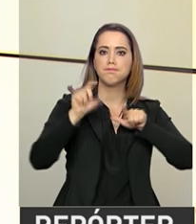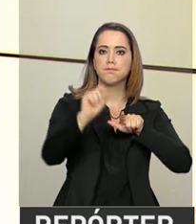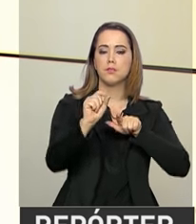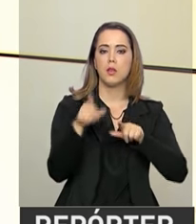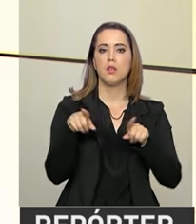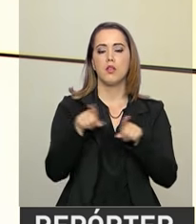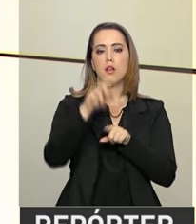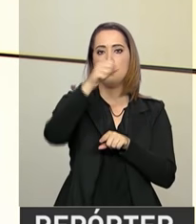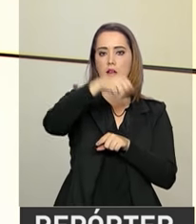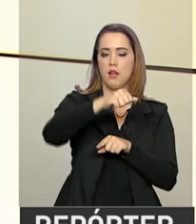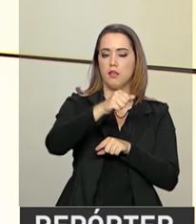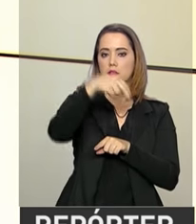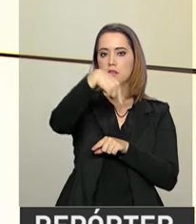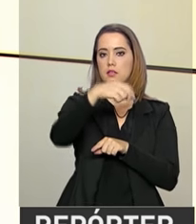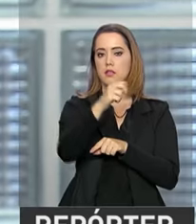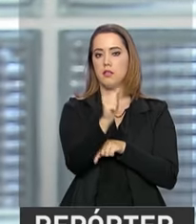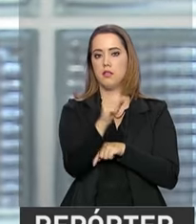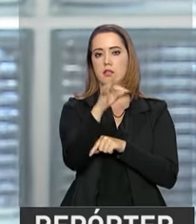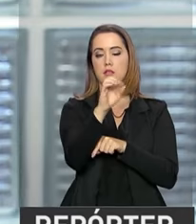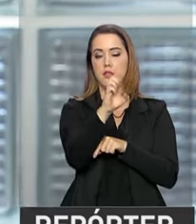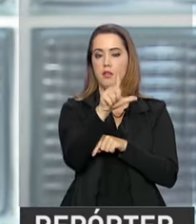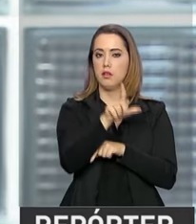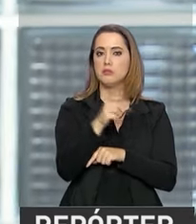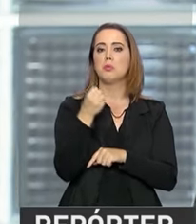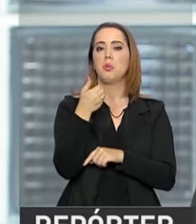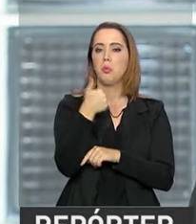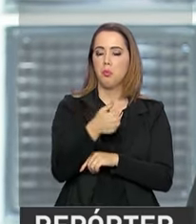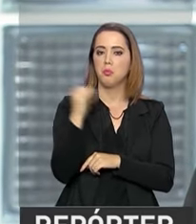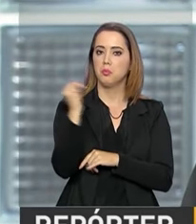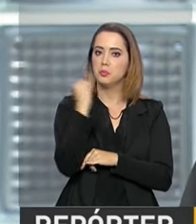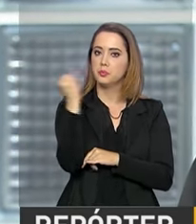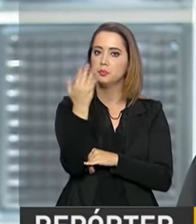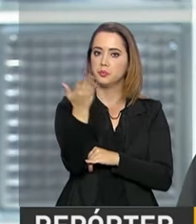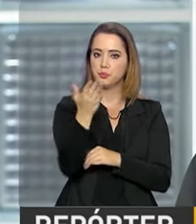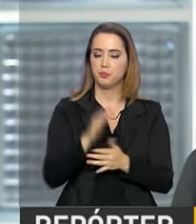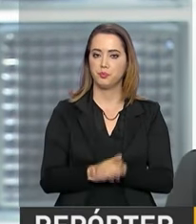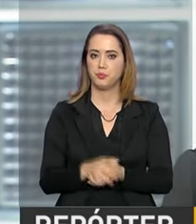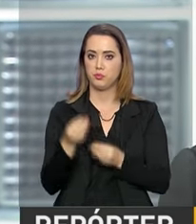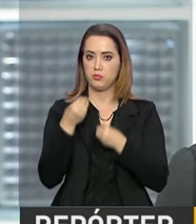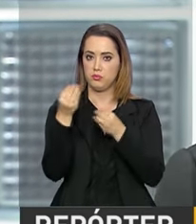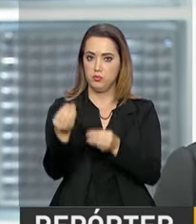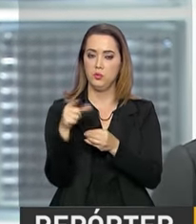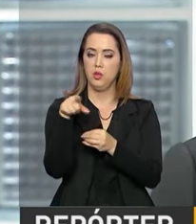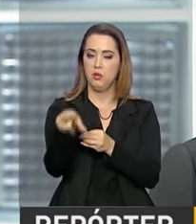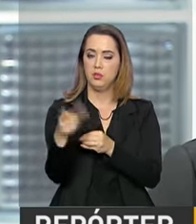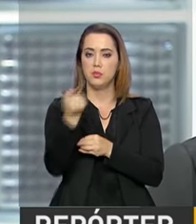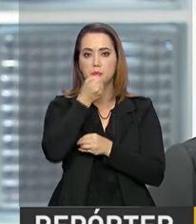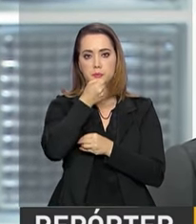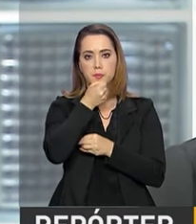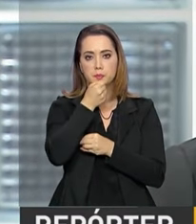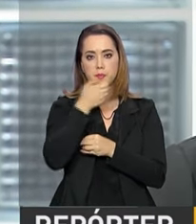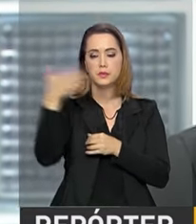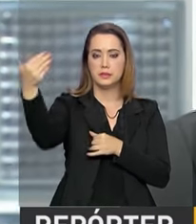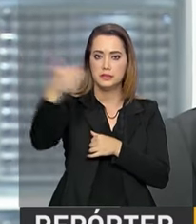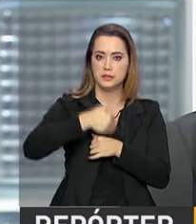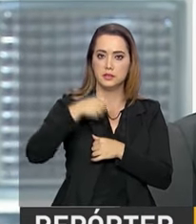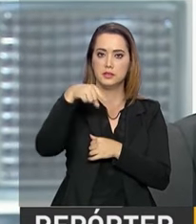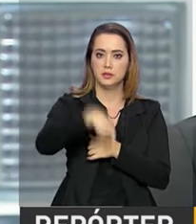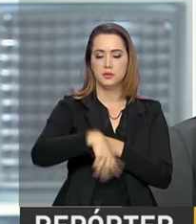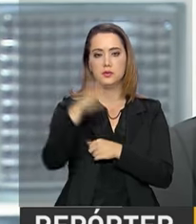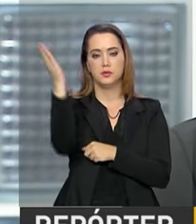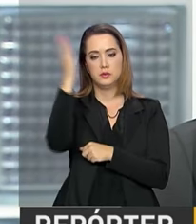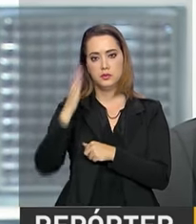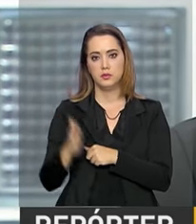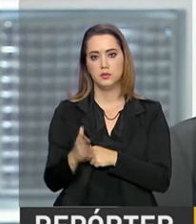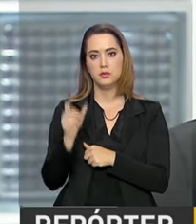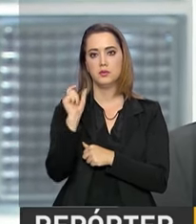a atuação da anatel foi fundamental garantir que as empresas que vierem se os repórteres que vieram à tona no brasil tiver